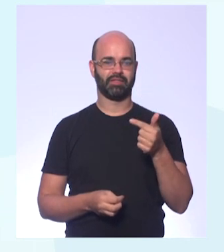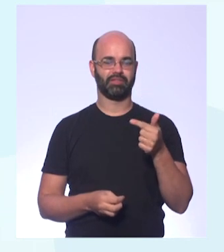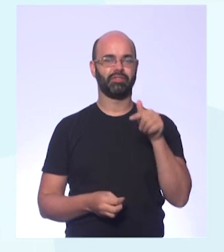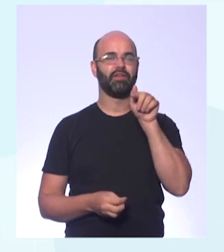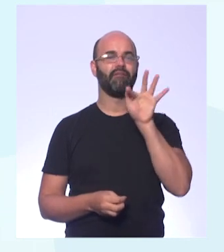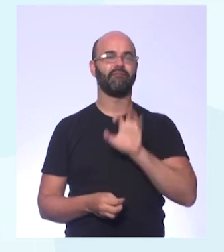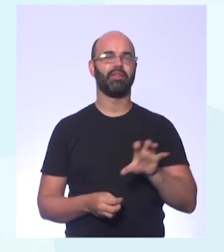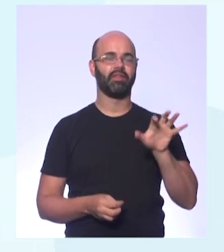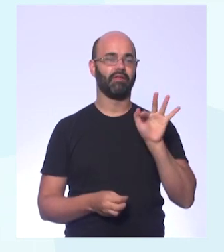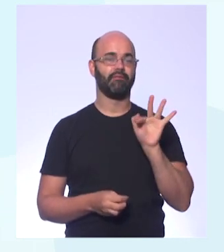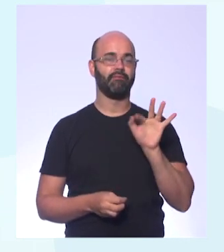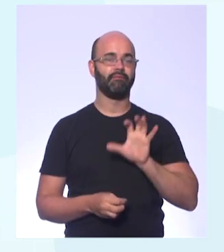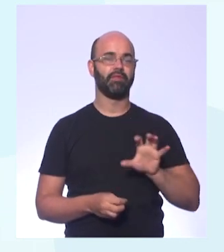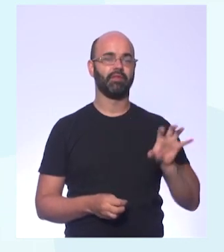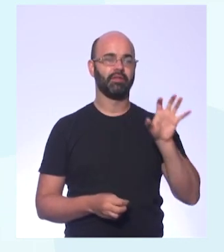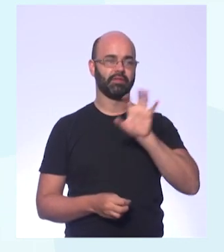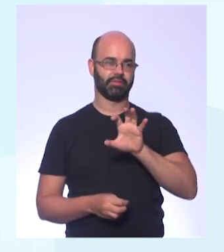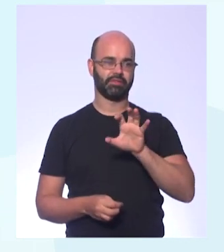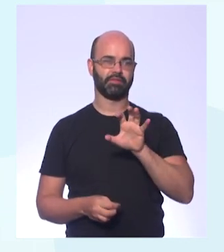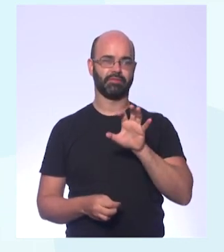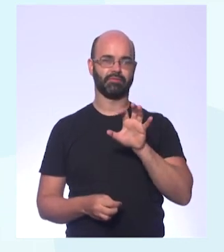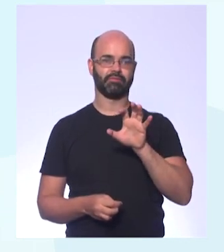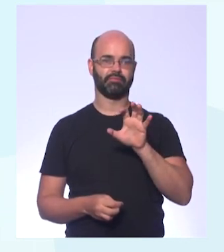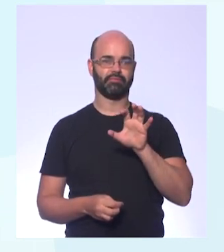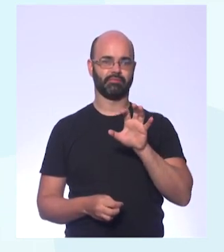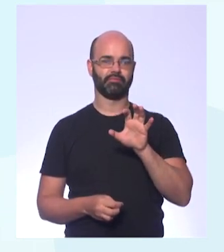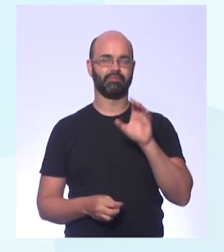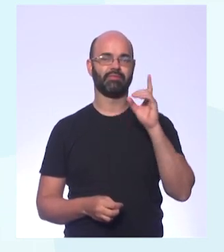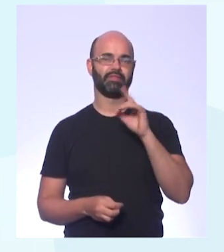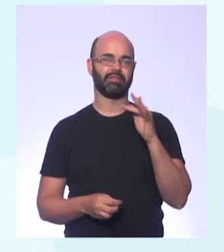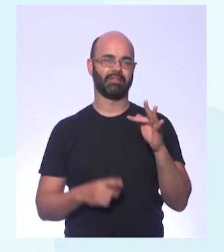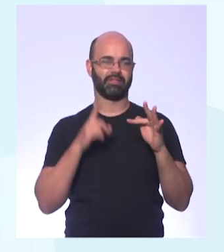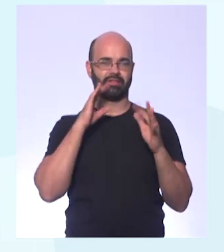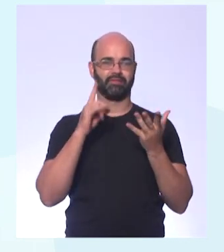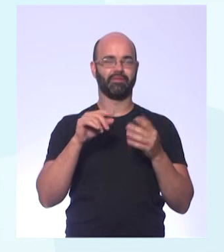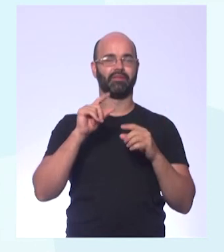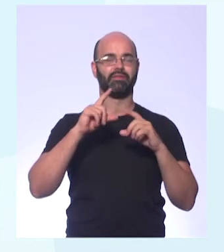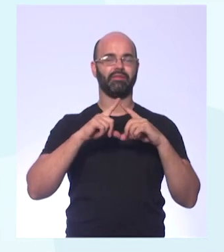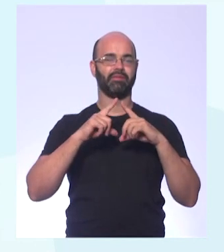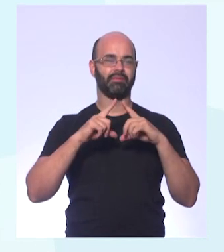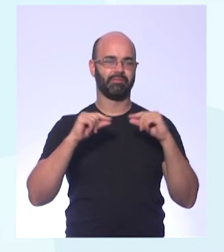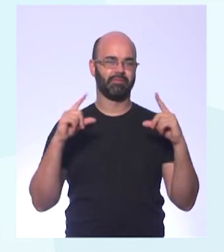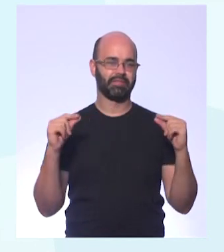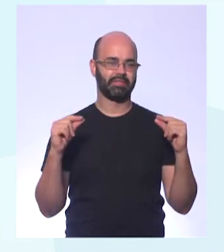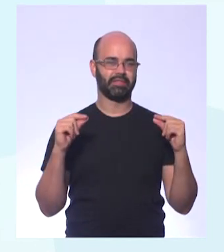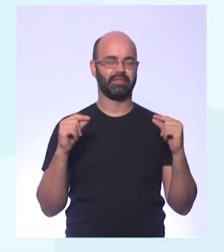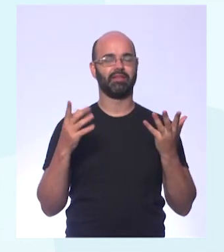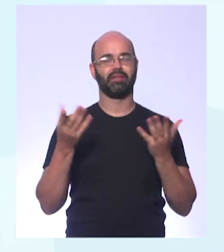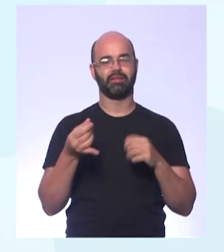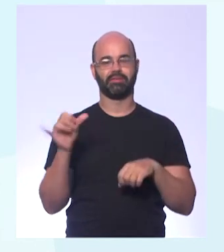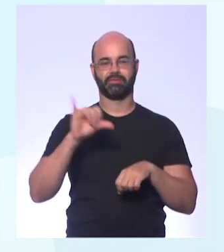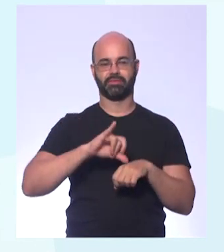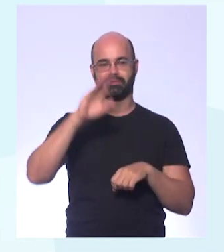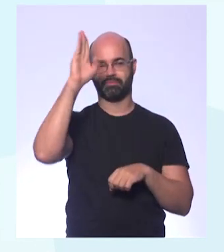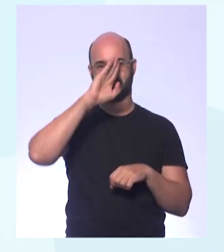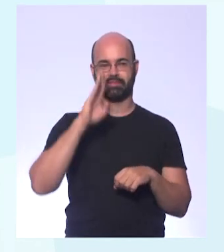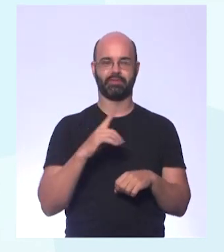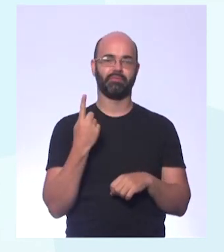federações bonitinhas, né? Com o Distrito Federal, né, com a cidade de Brasília, atual capital do Brasil